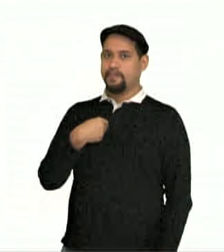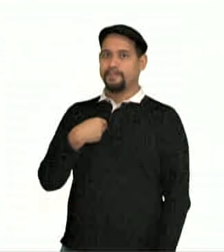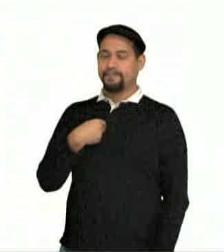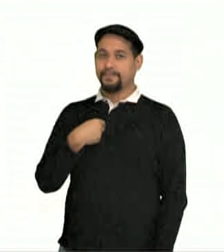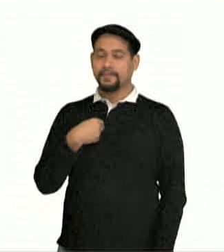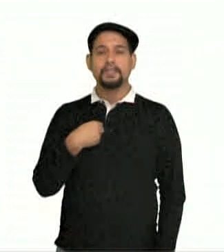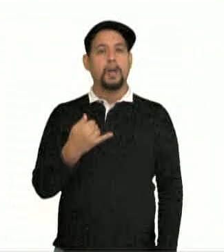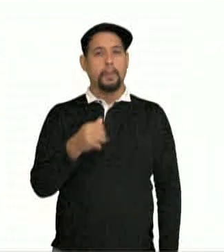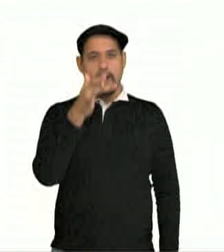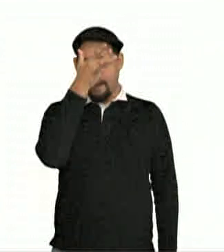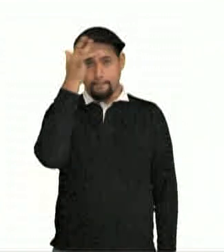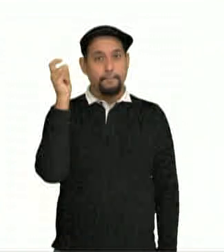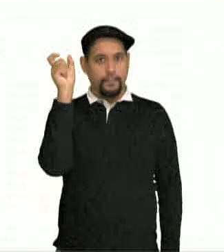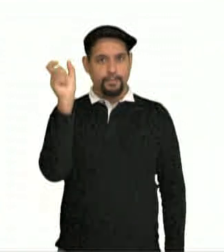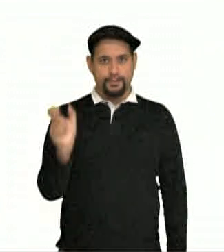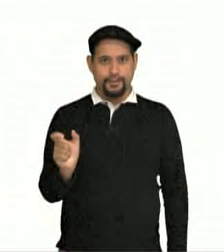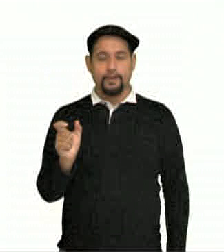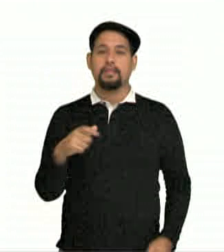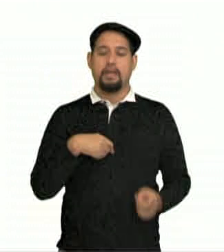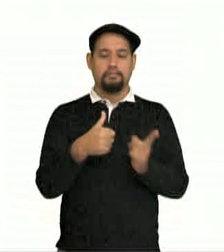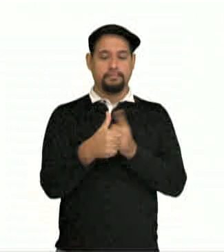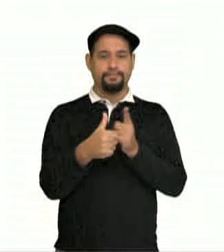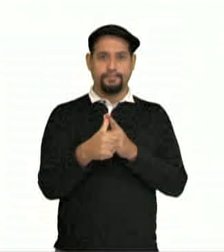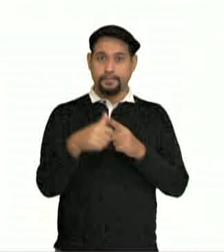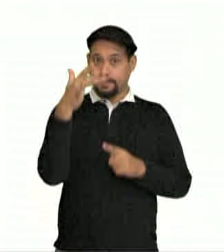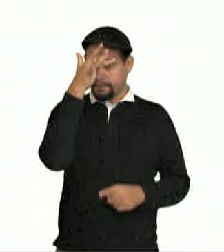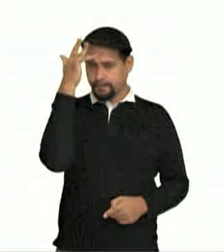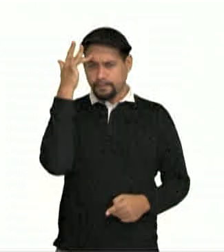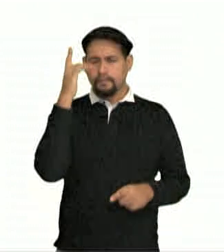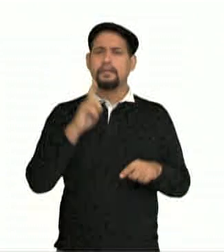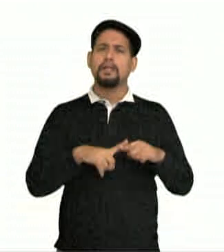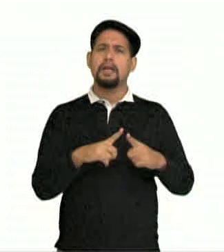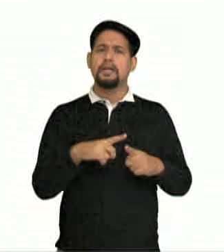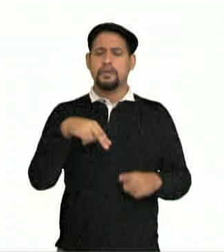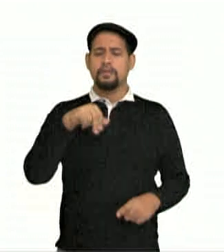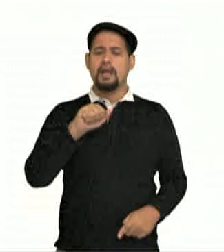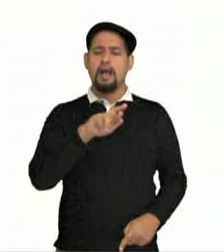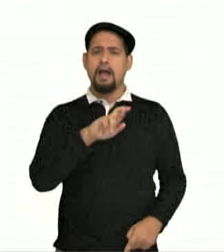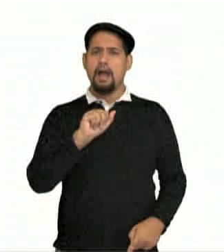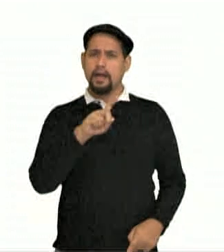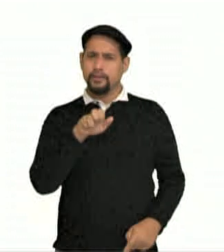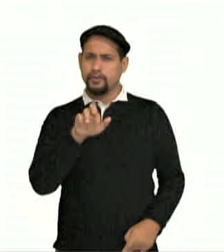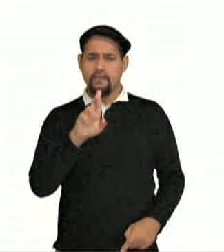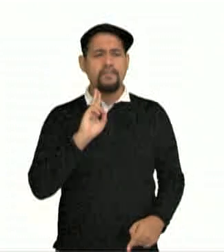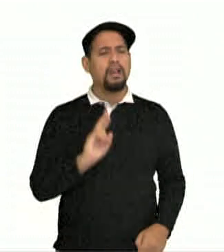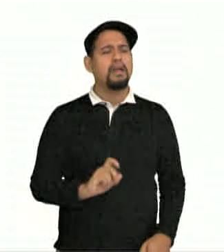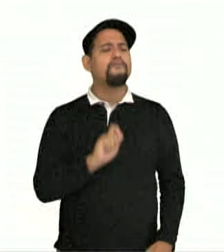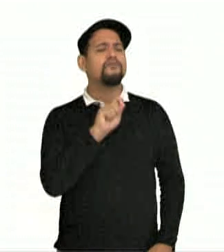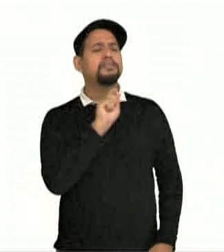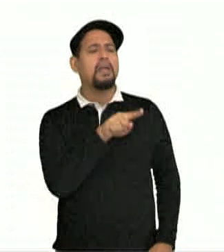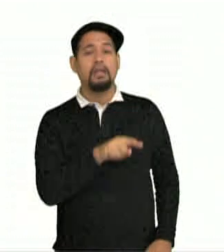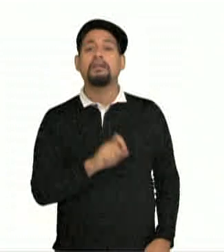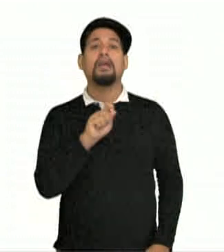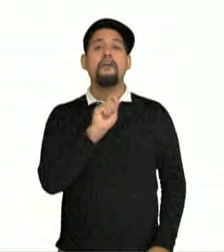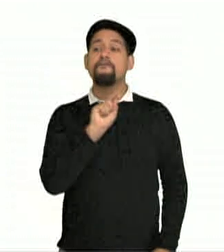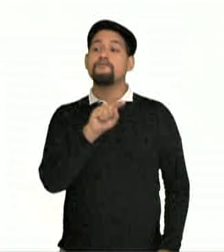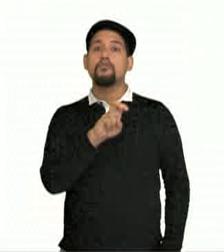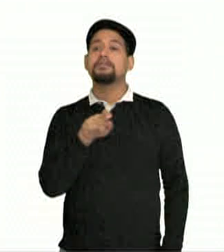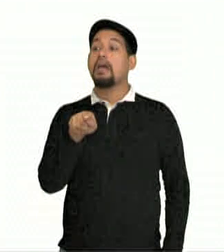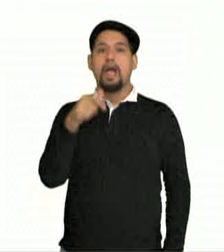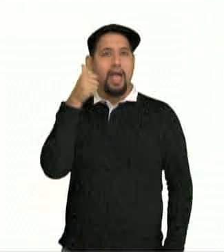o personagem, né? Está em primeira pessoa. E quando o narrador fala, você é, quem é que é? Ela. Então,